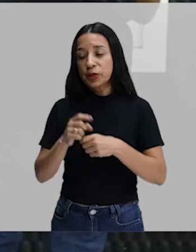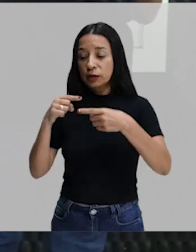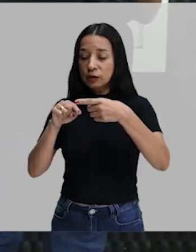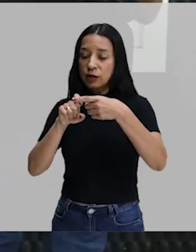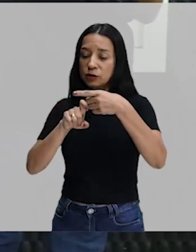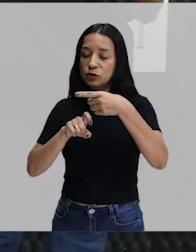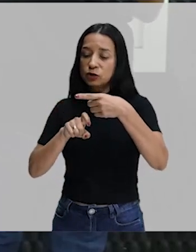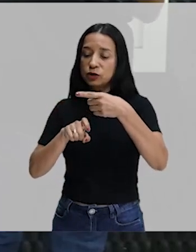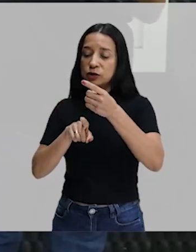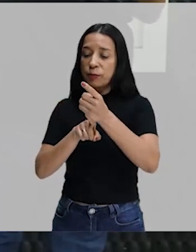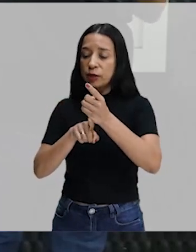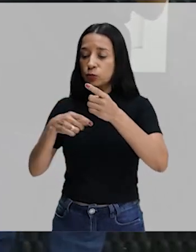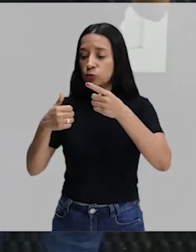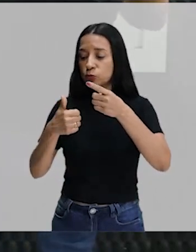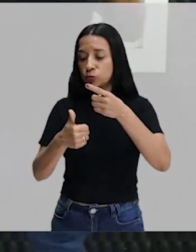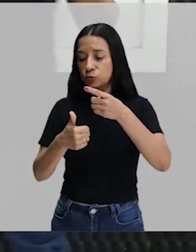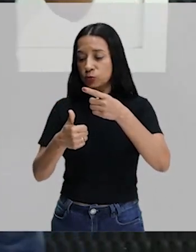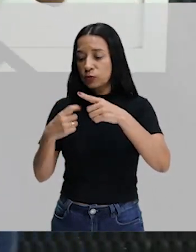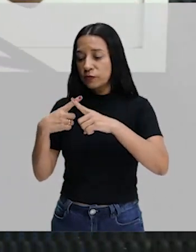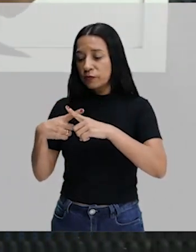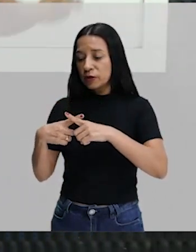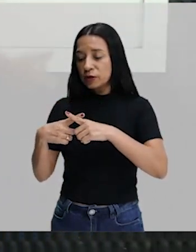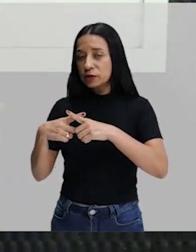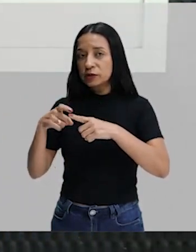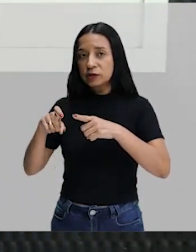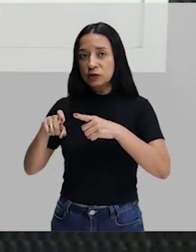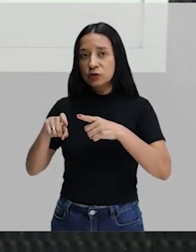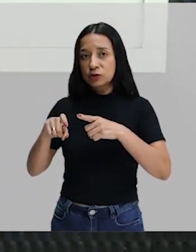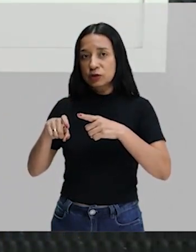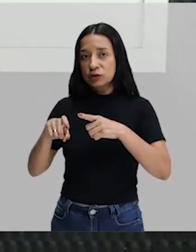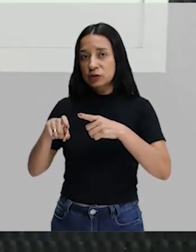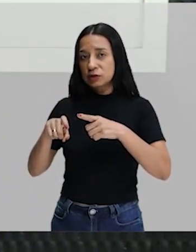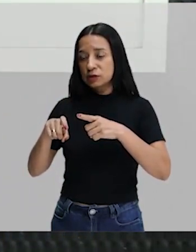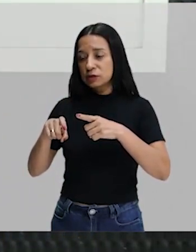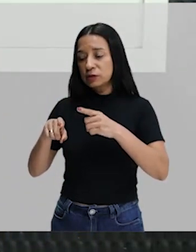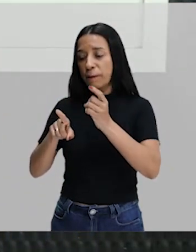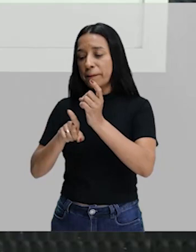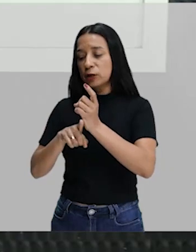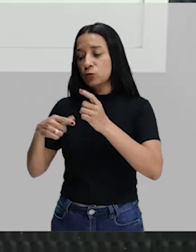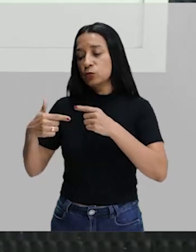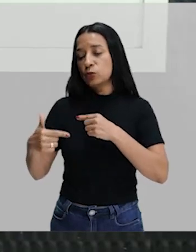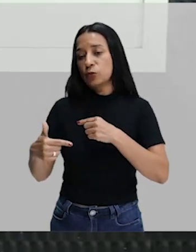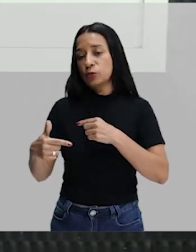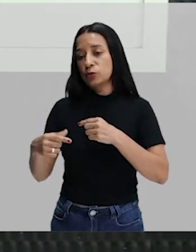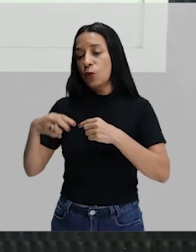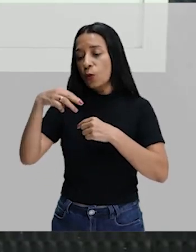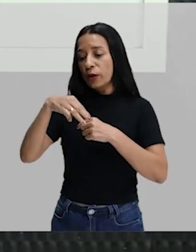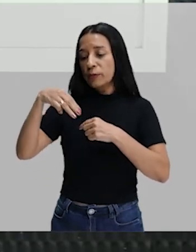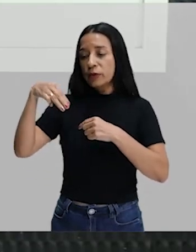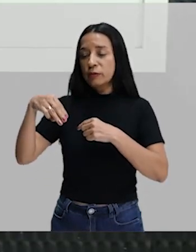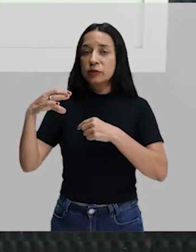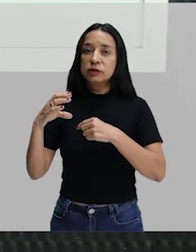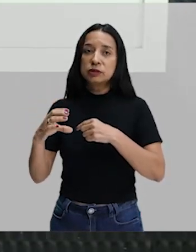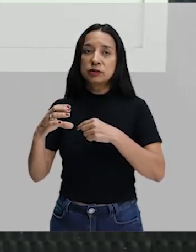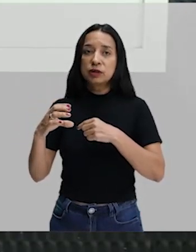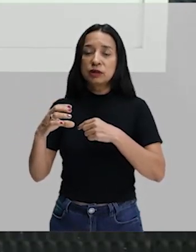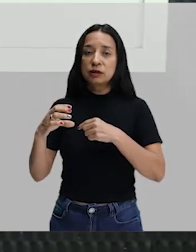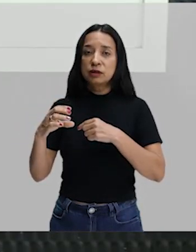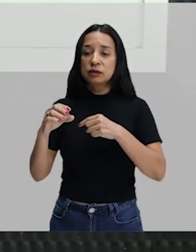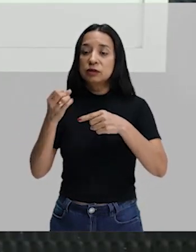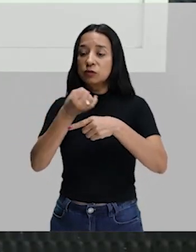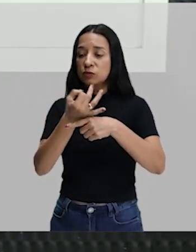multiplicado por x menos 2. O MMC de frações algébricas, que são frações que têm letra